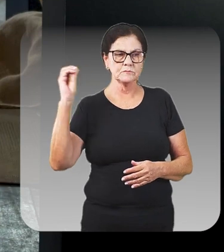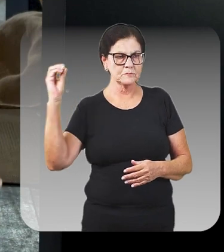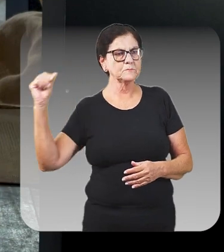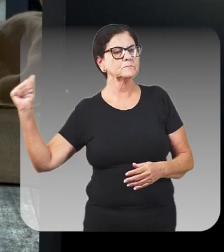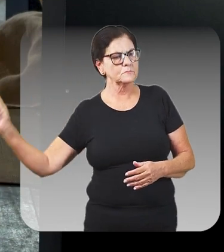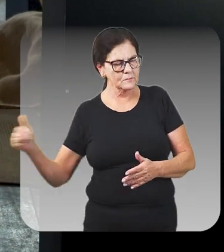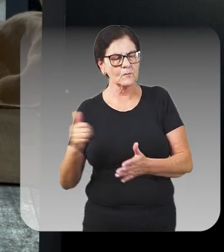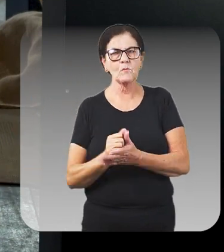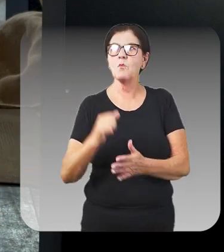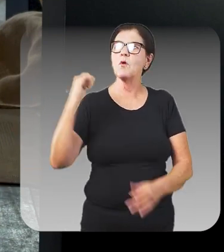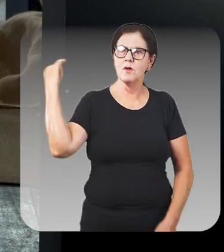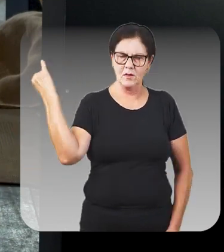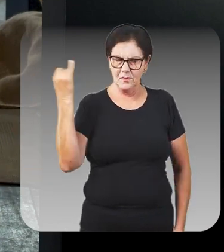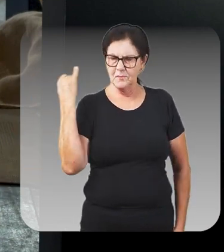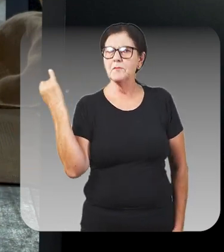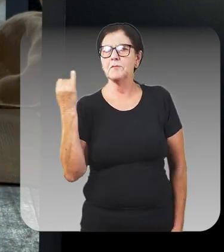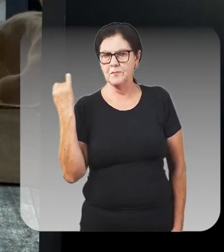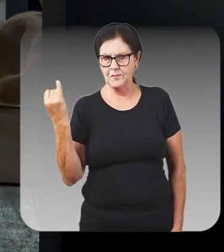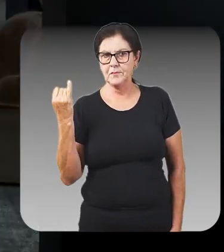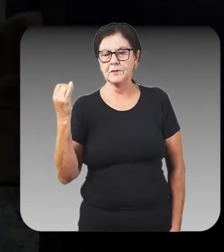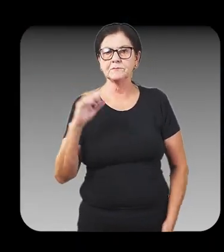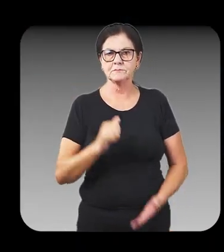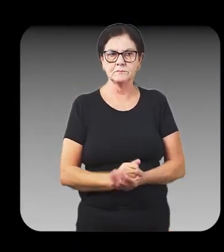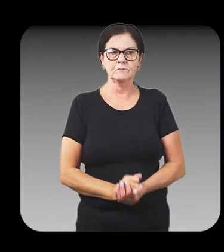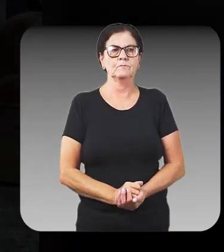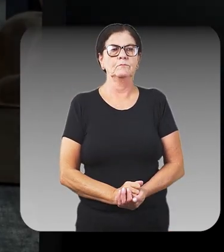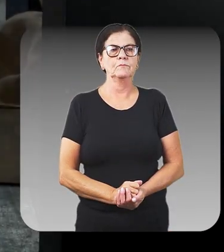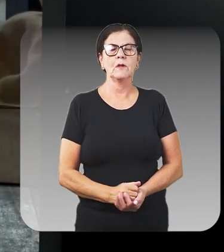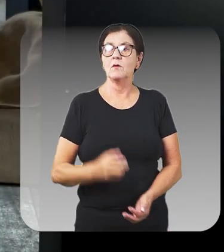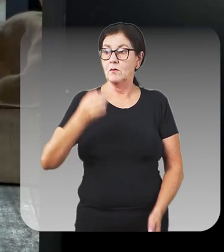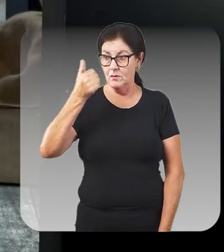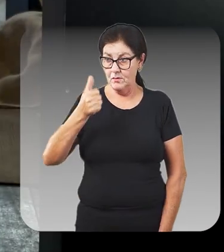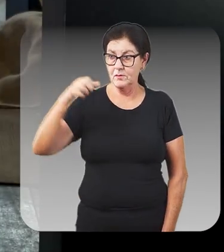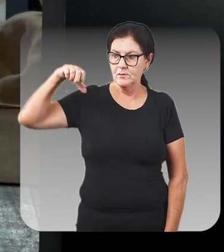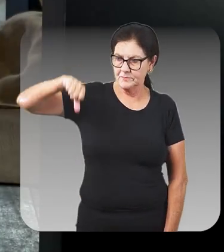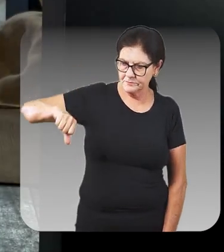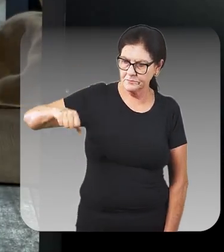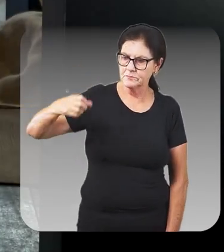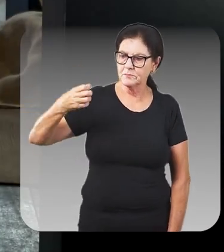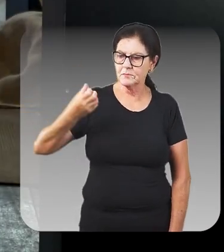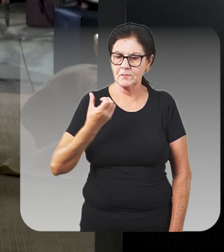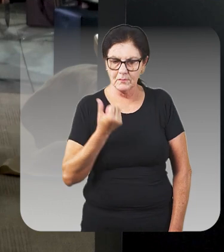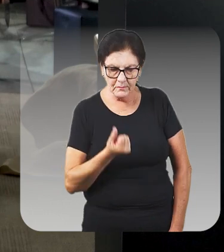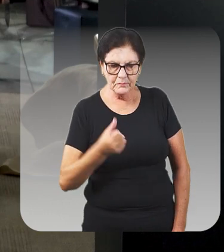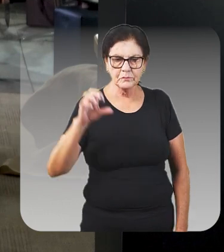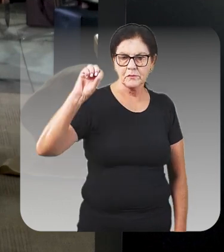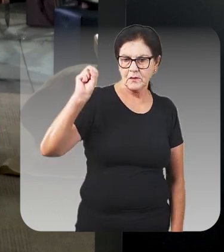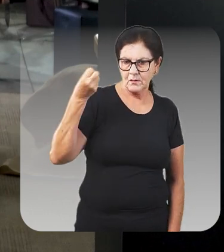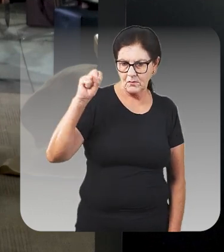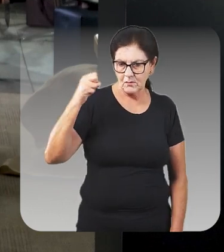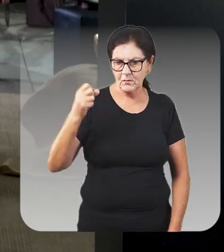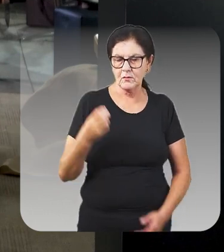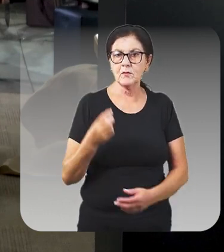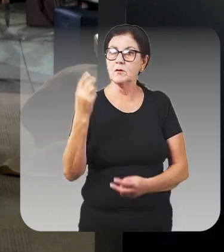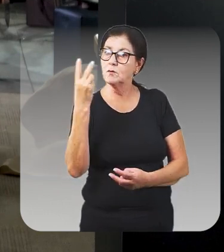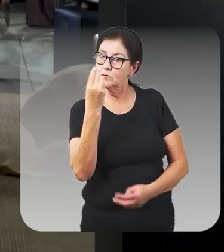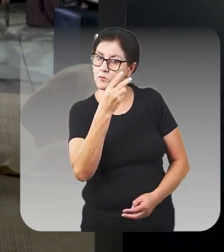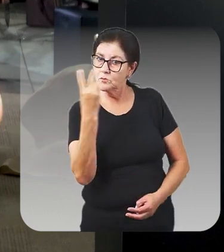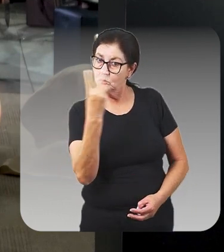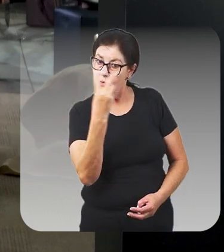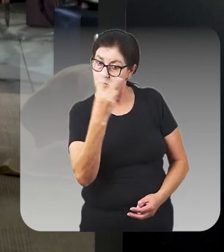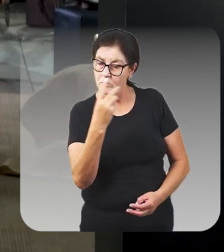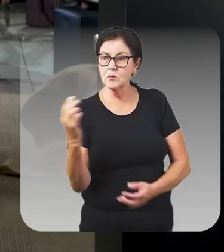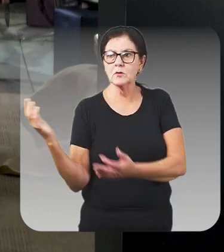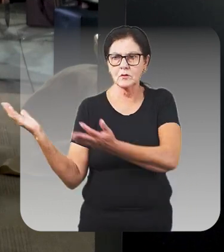muito importante para a cidade na época. Em 1968, dois jovens